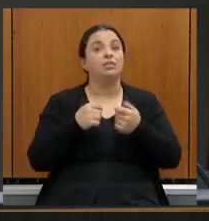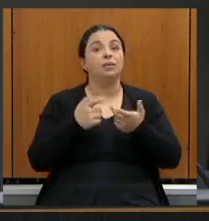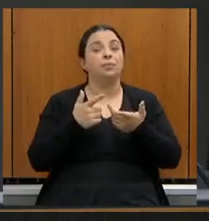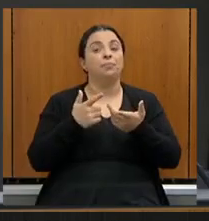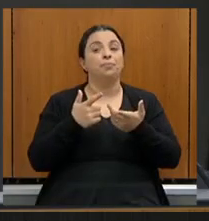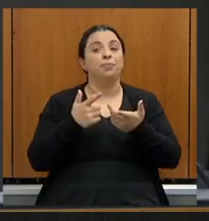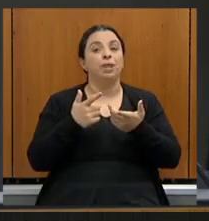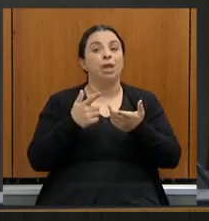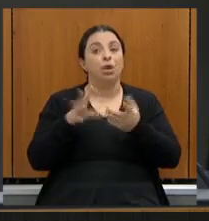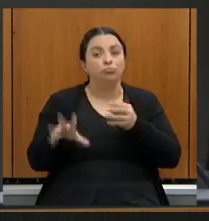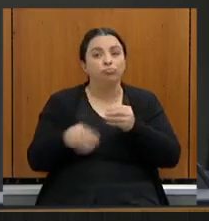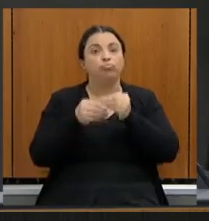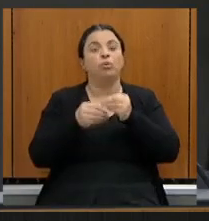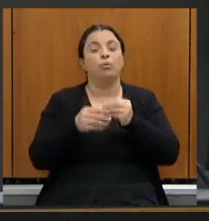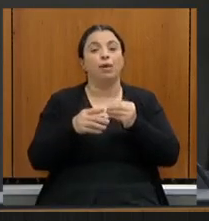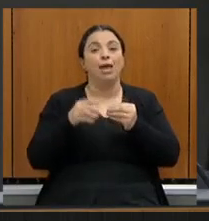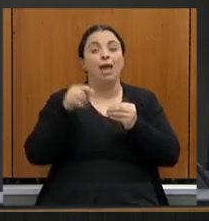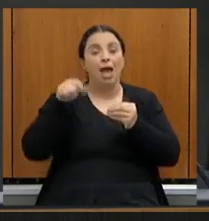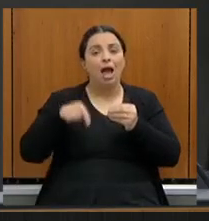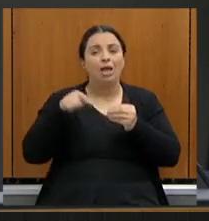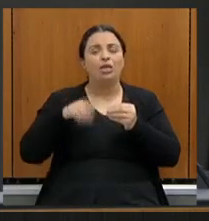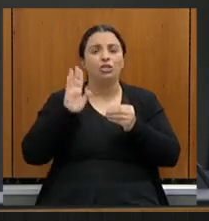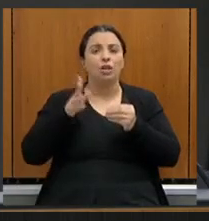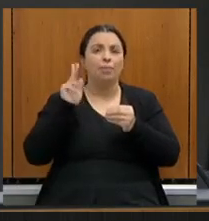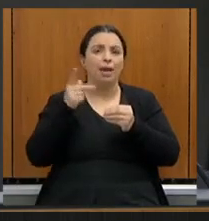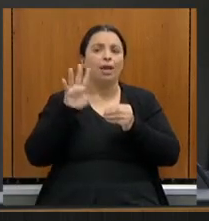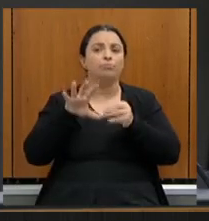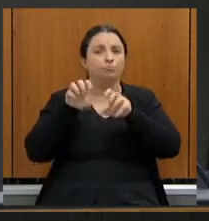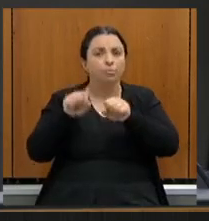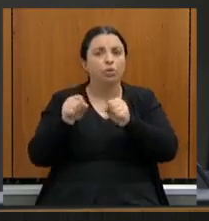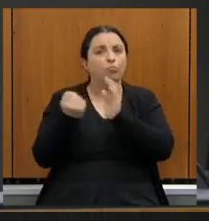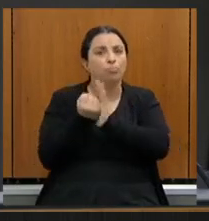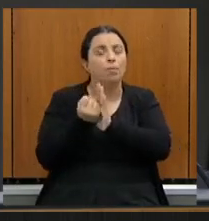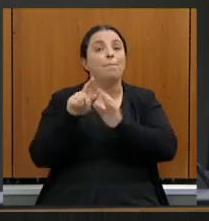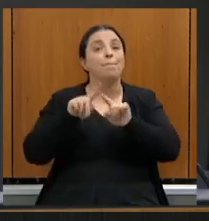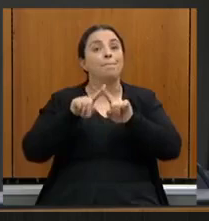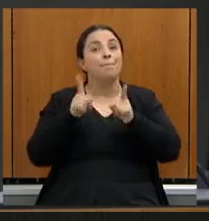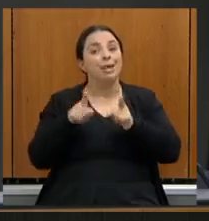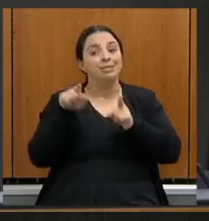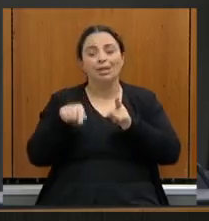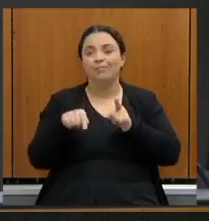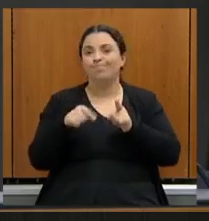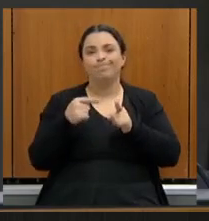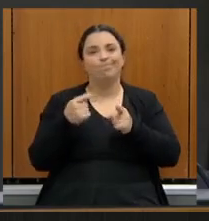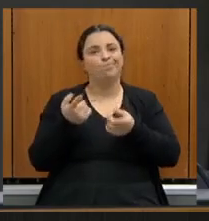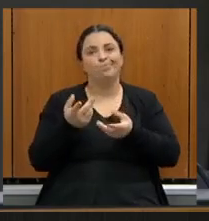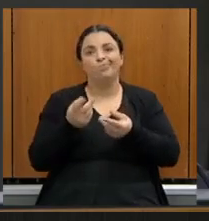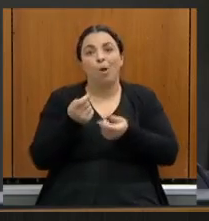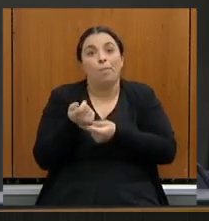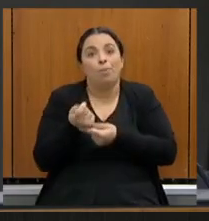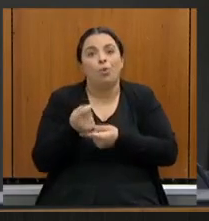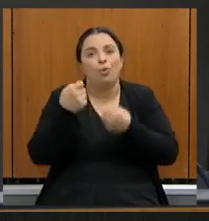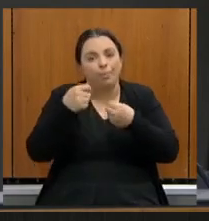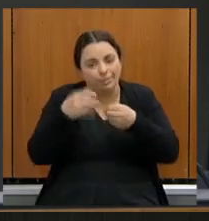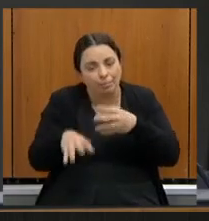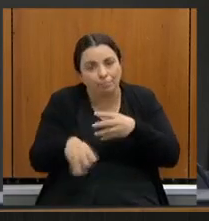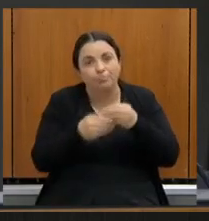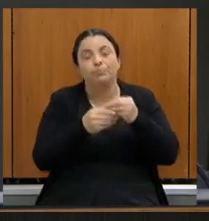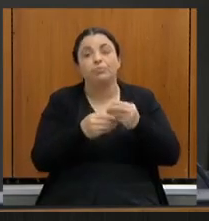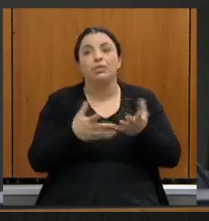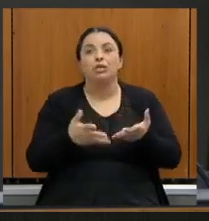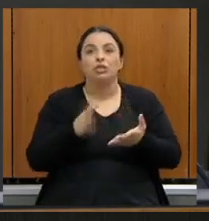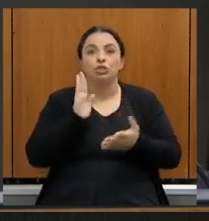insuficiente. 2017, foi celebrado um termo de compromisso com o Ministério Público por meio